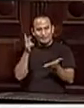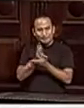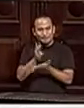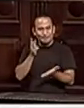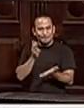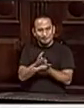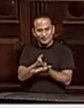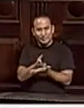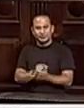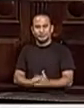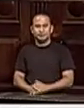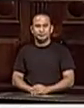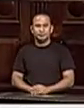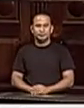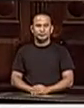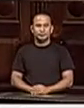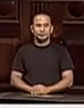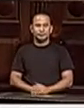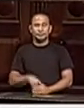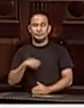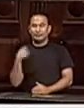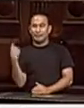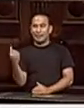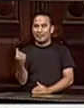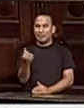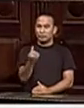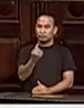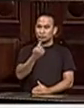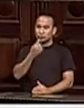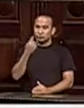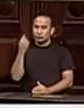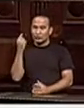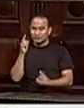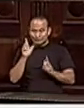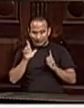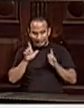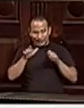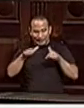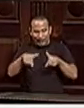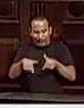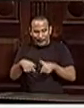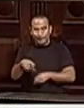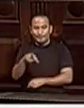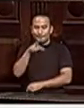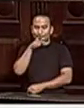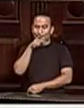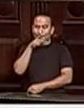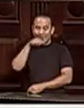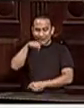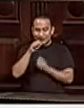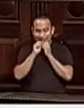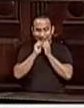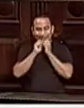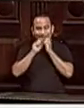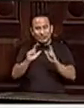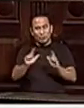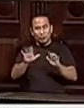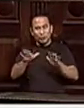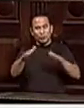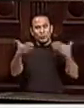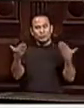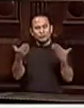mesmo a nossa função de parlamentar aqui nesta casa, quando a